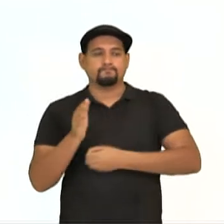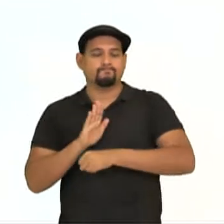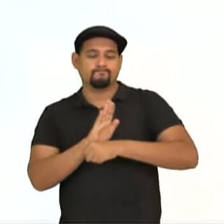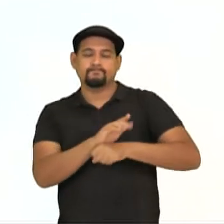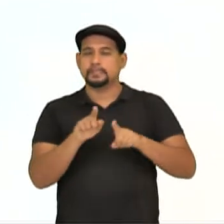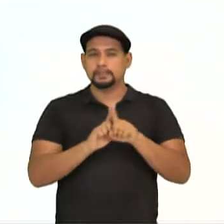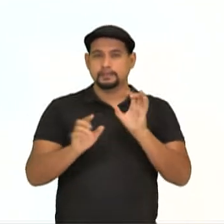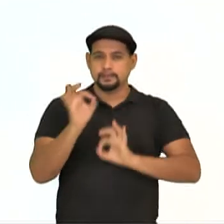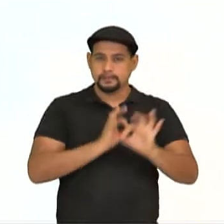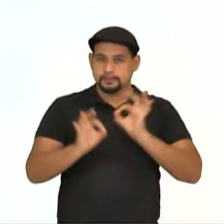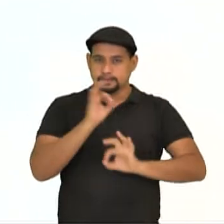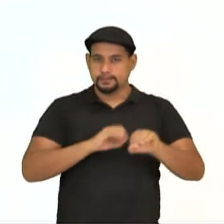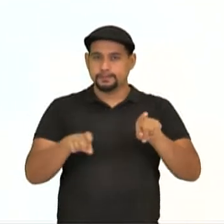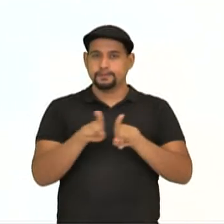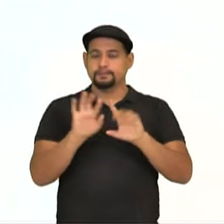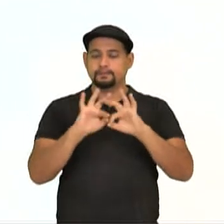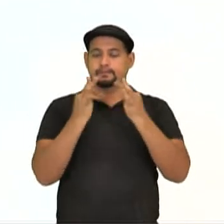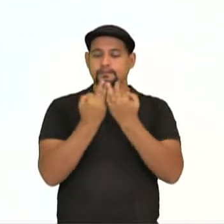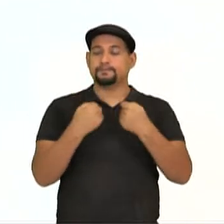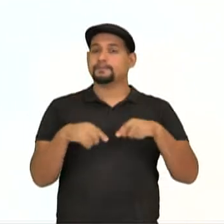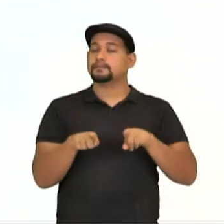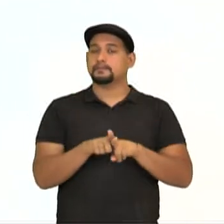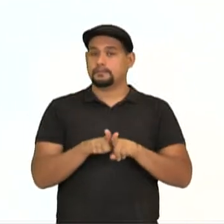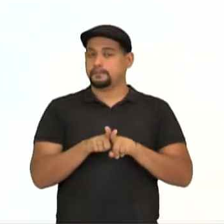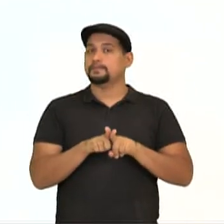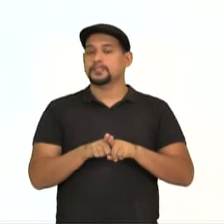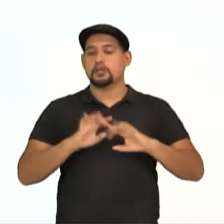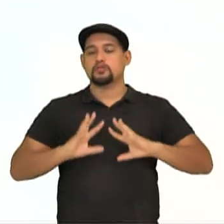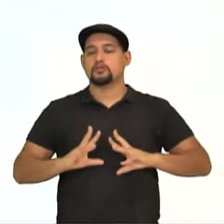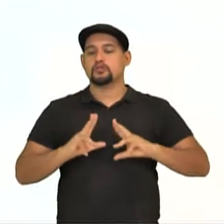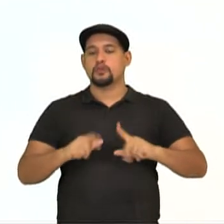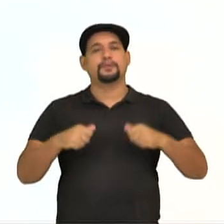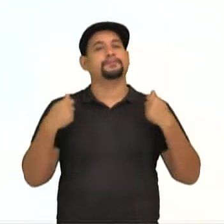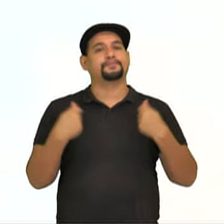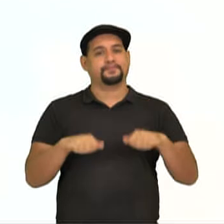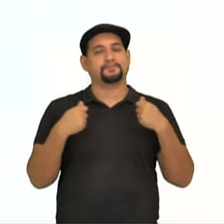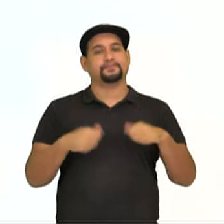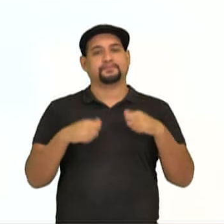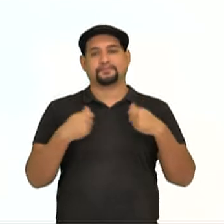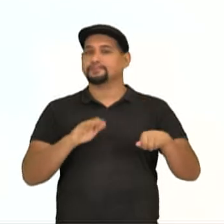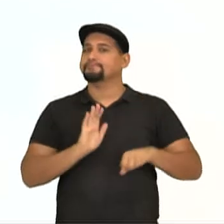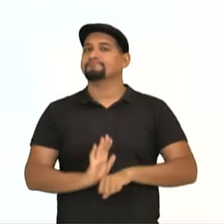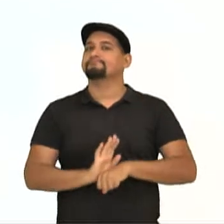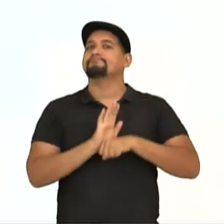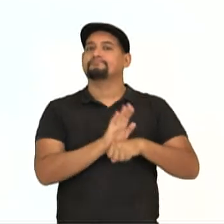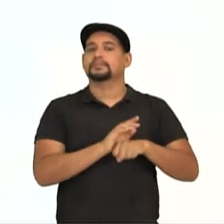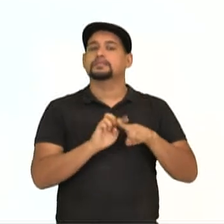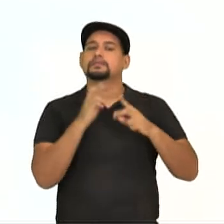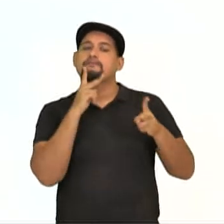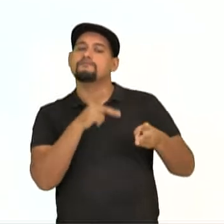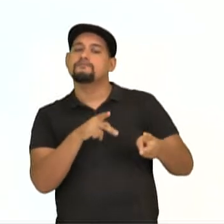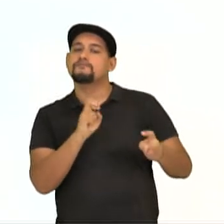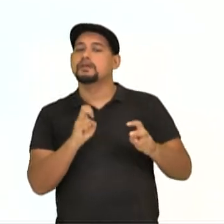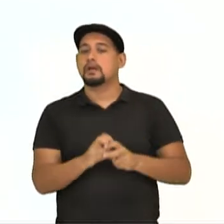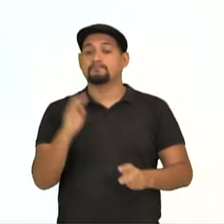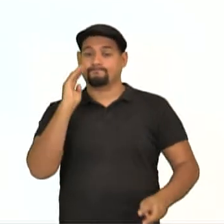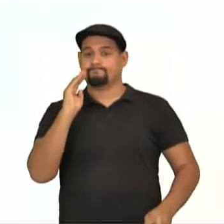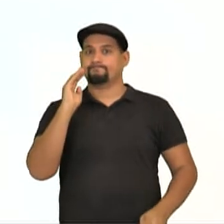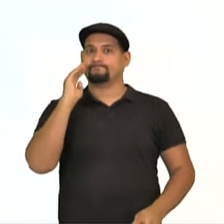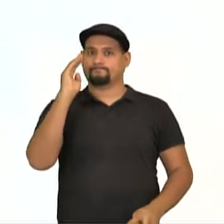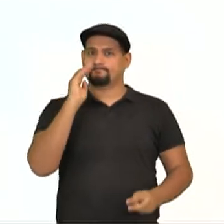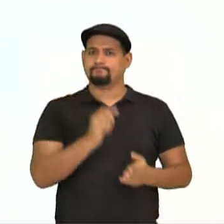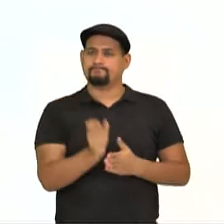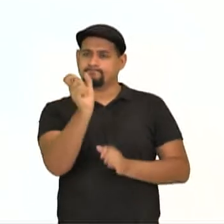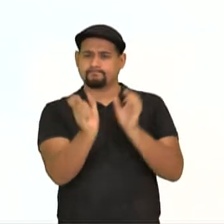o planejamento do orçamento familiar, ou seja, que todos precisam contribuir, né? A gente vai ver as principais características e